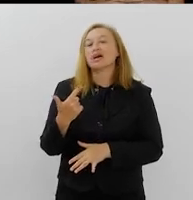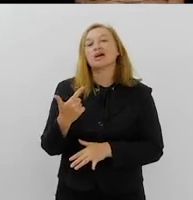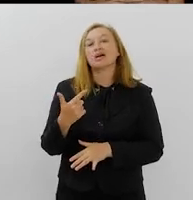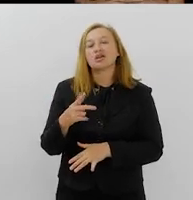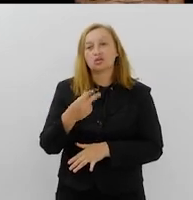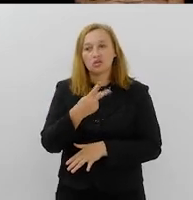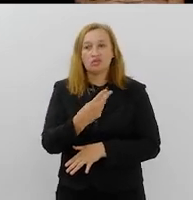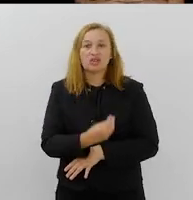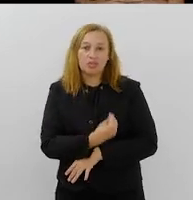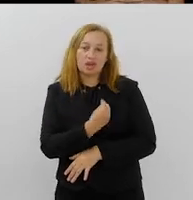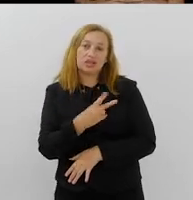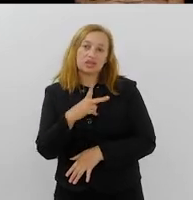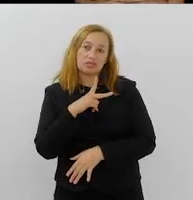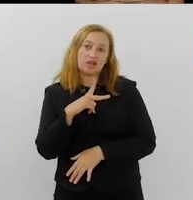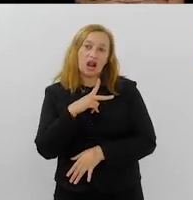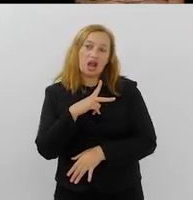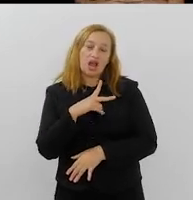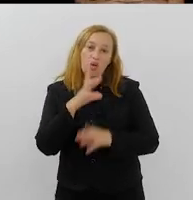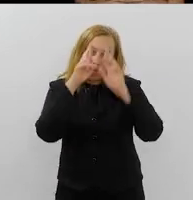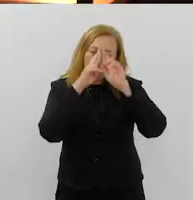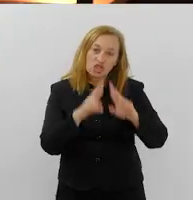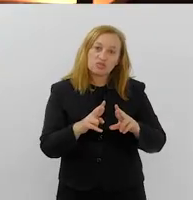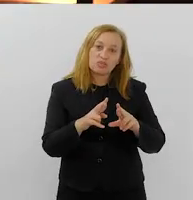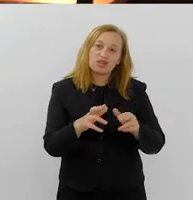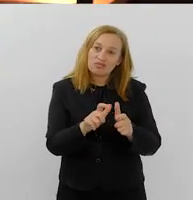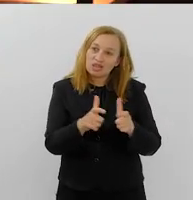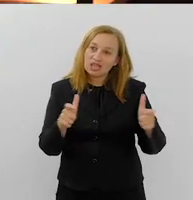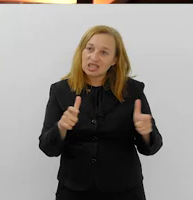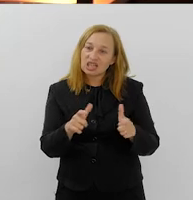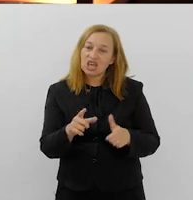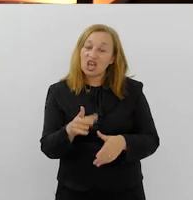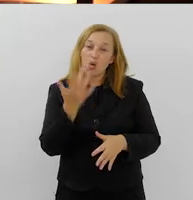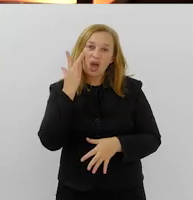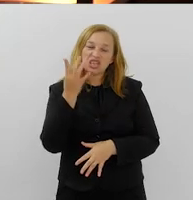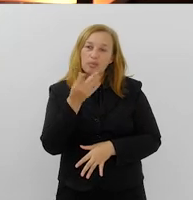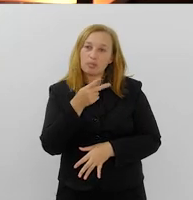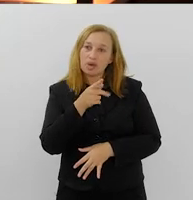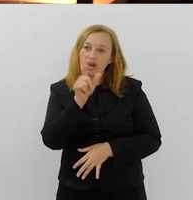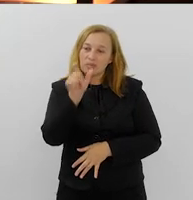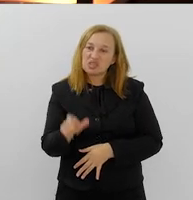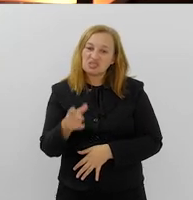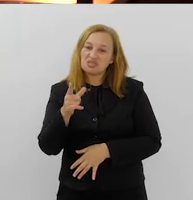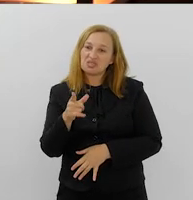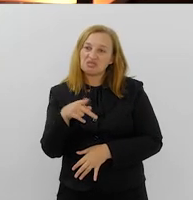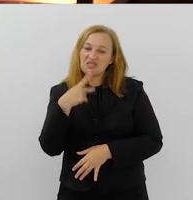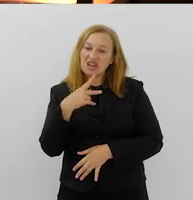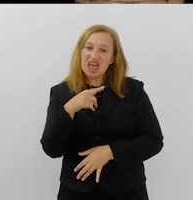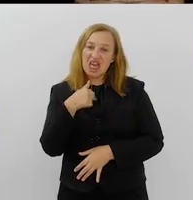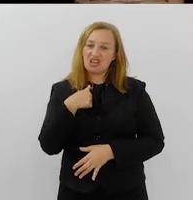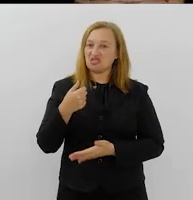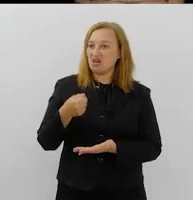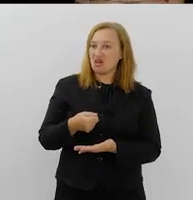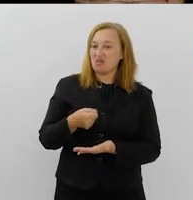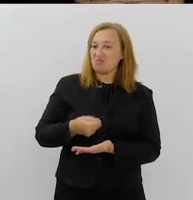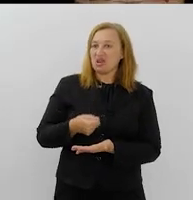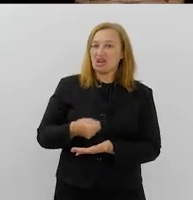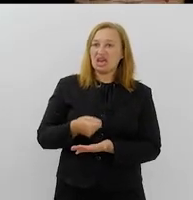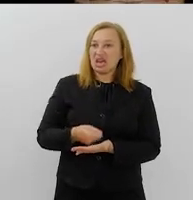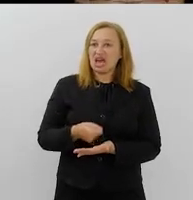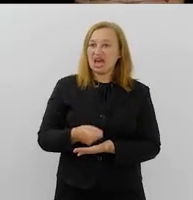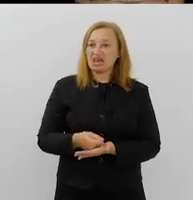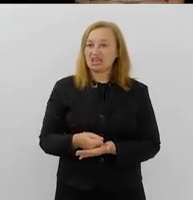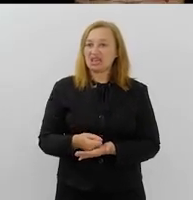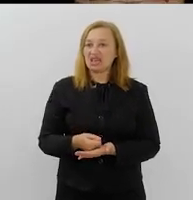lado, porque eu acho que o respeito aumenta. Sabe? Eu acho que a pessoa não vai jogar na cara, mas eu sou obrigada